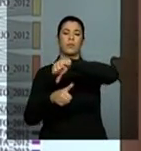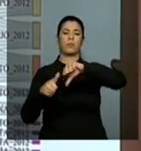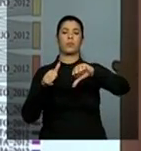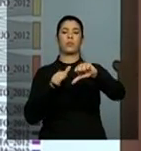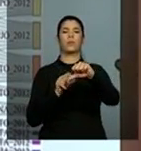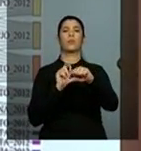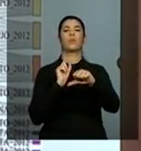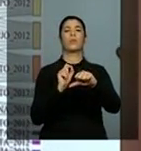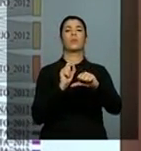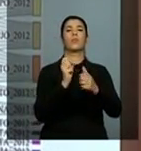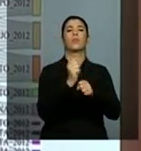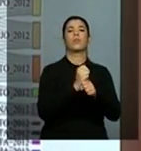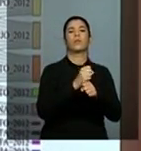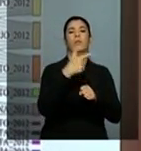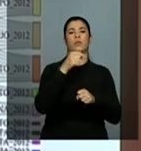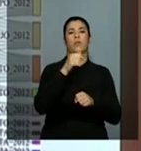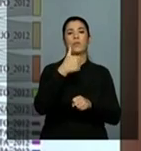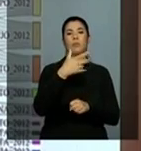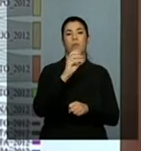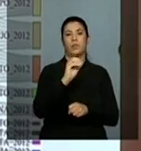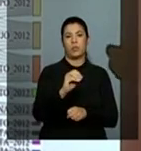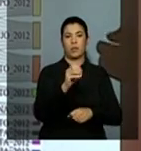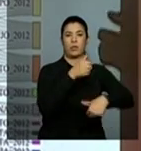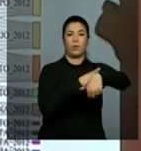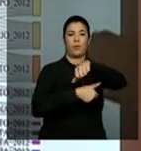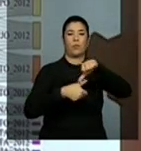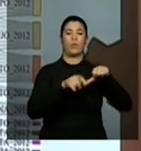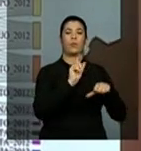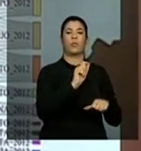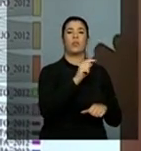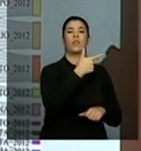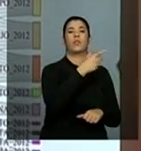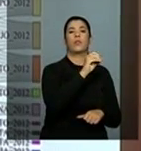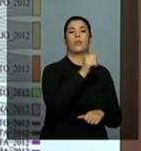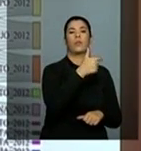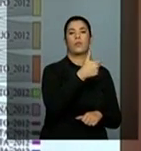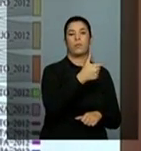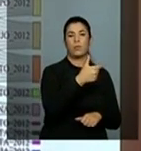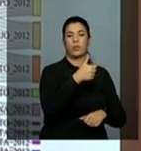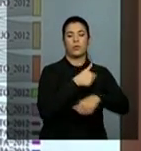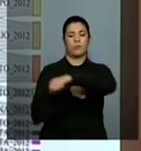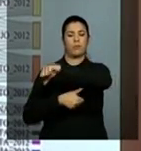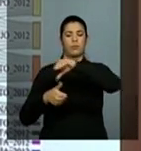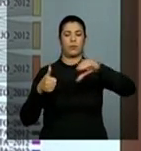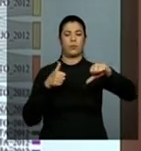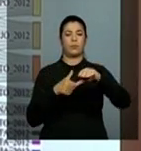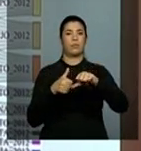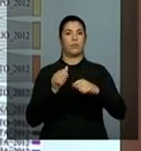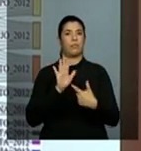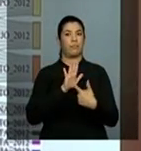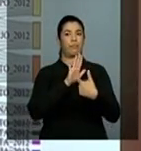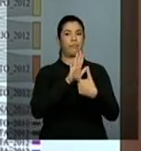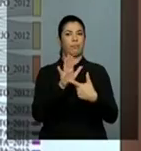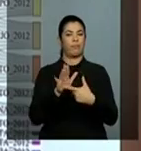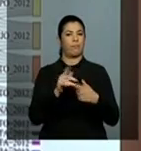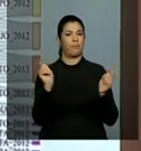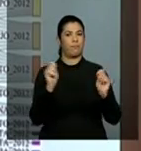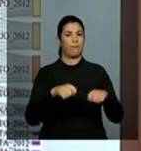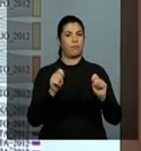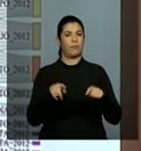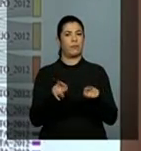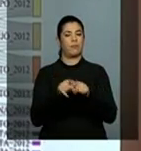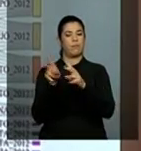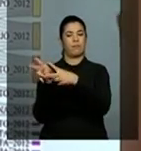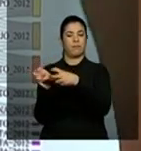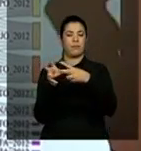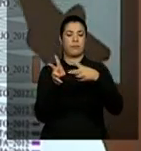quê em 2010, isso virou o quê em 2012. Né, criando uma oportunidade interessantíssima da gente ver